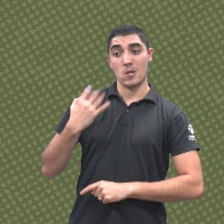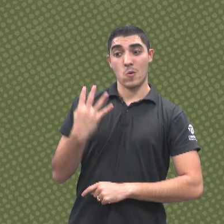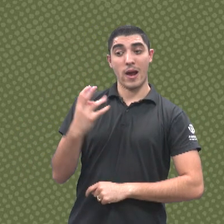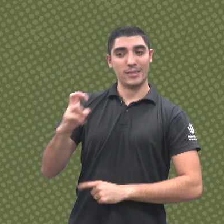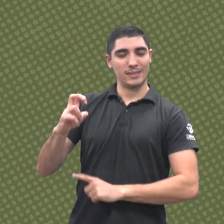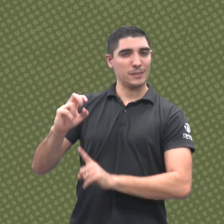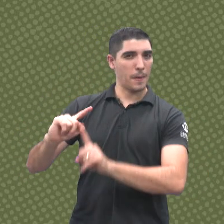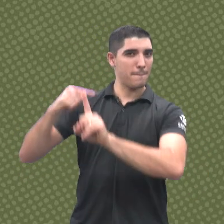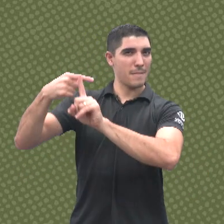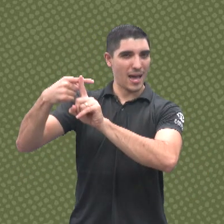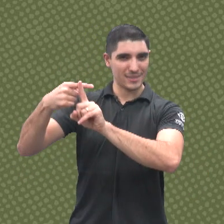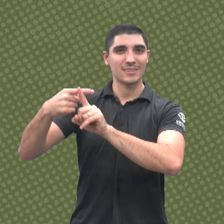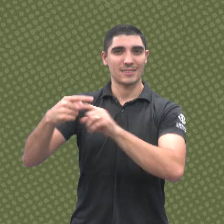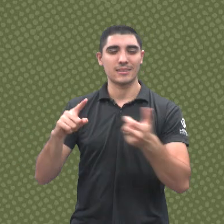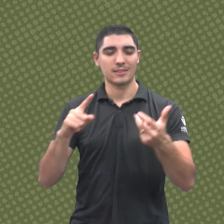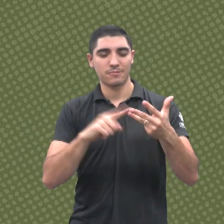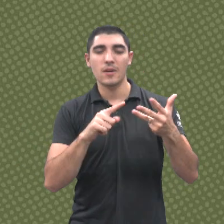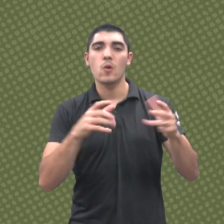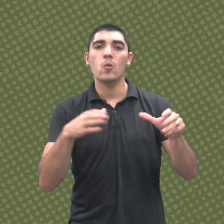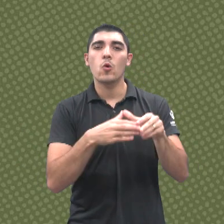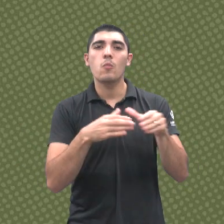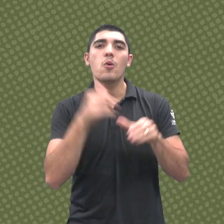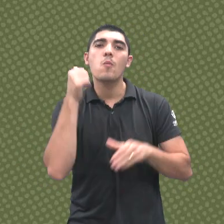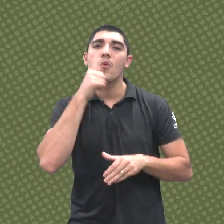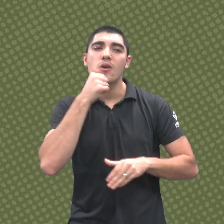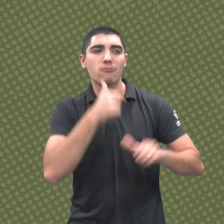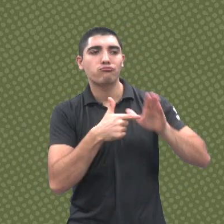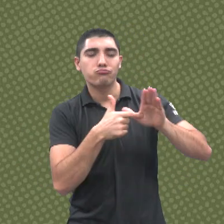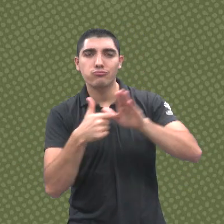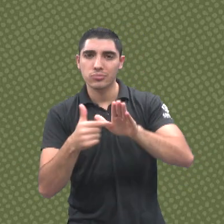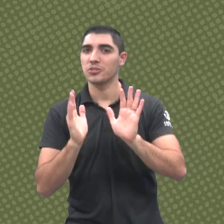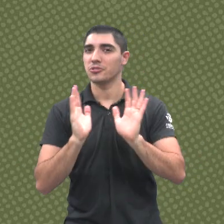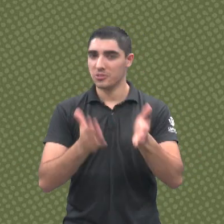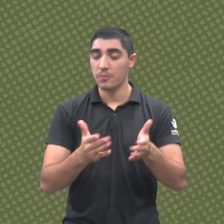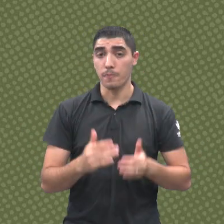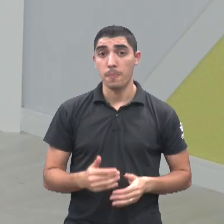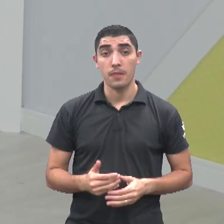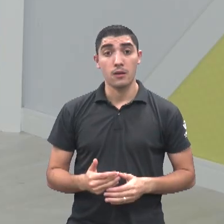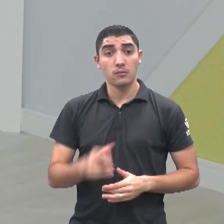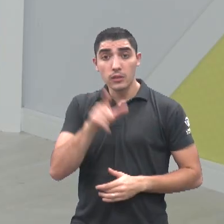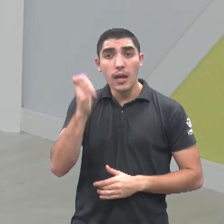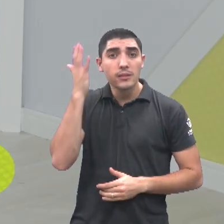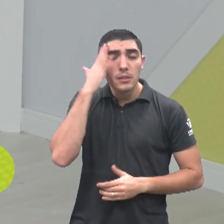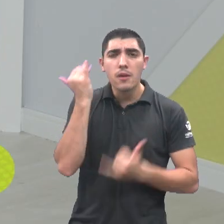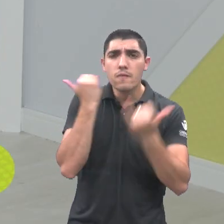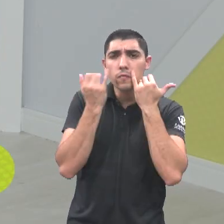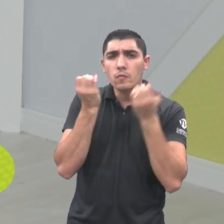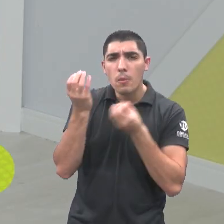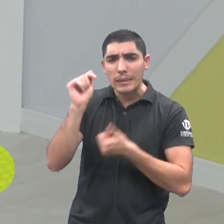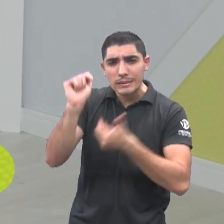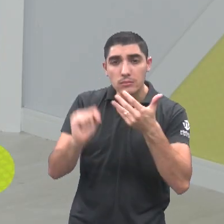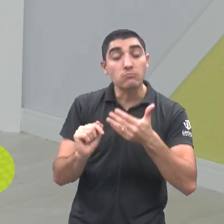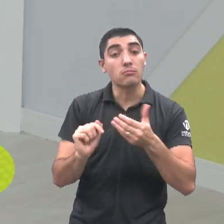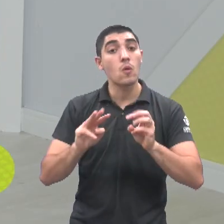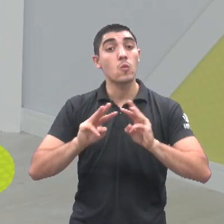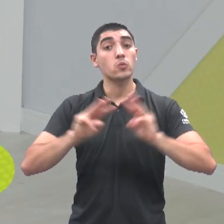feminino do São José Basquetebol, entre outras atividades. Para mais informações, acesse o site da Prefeitura em